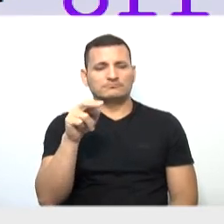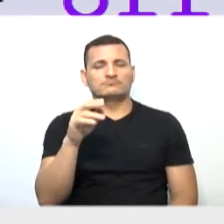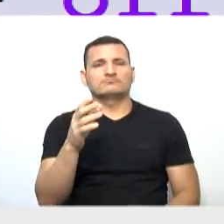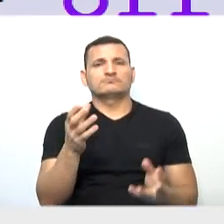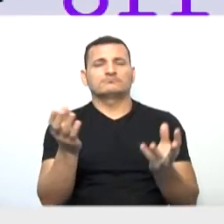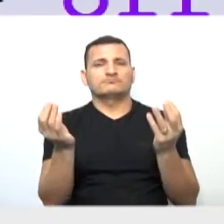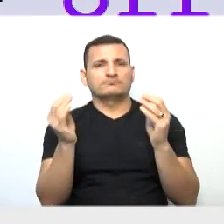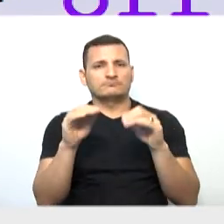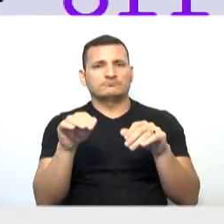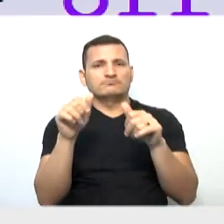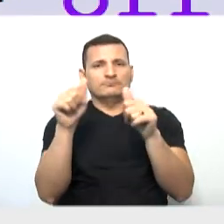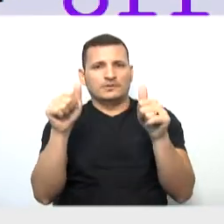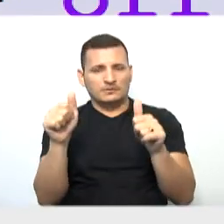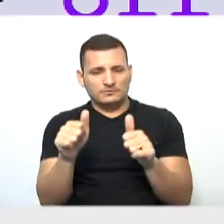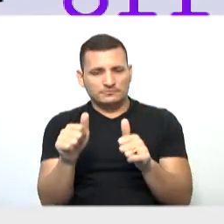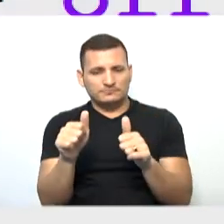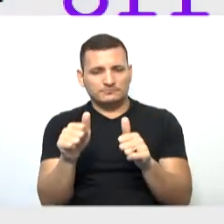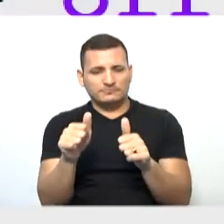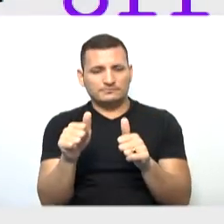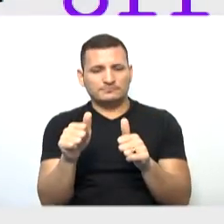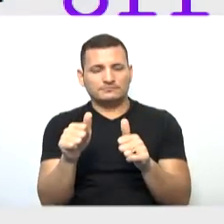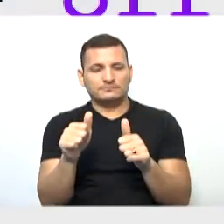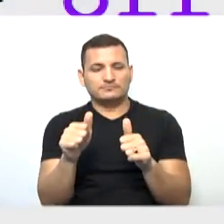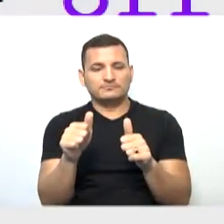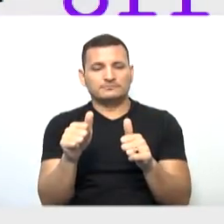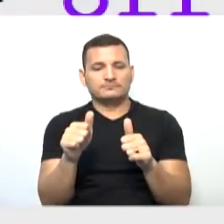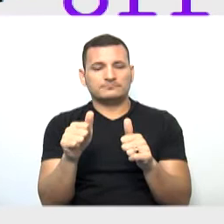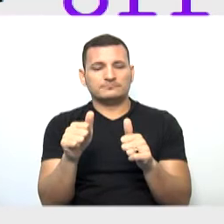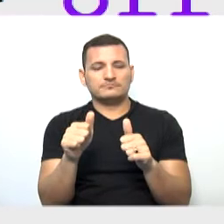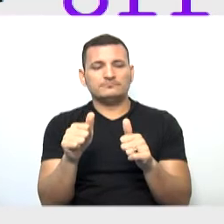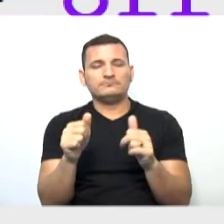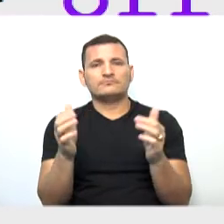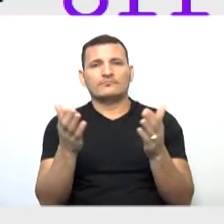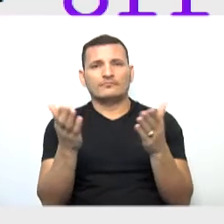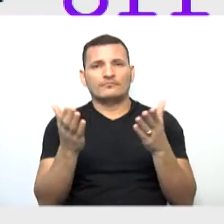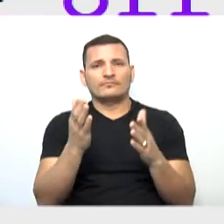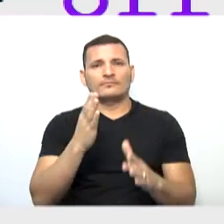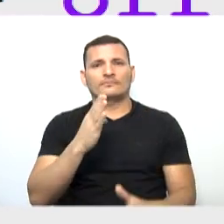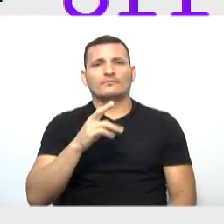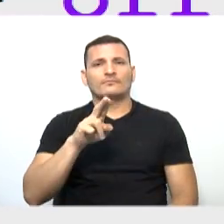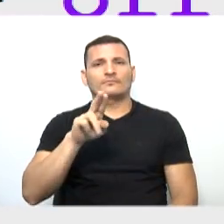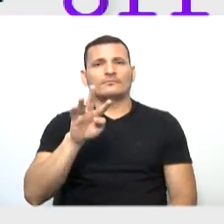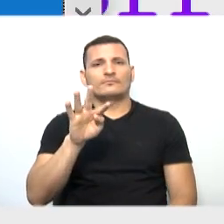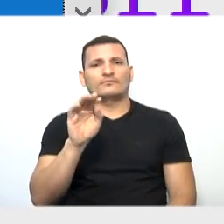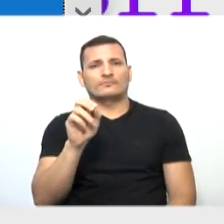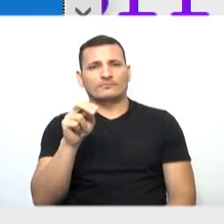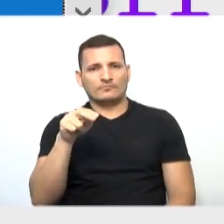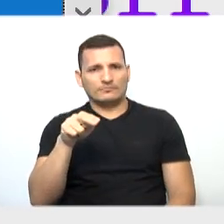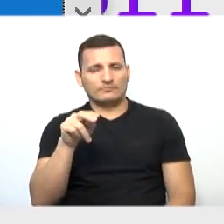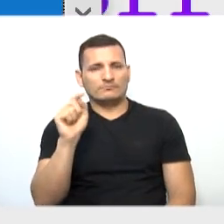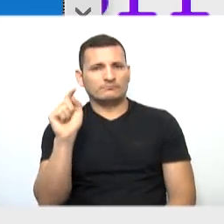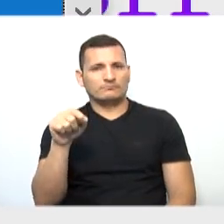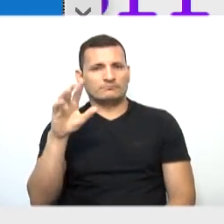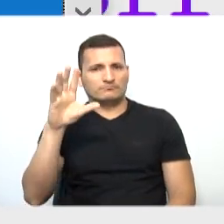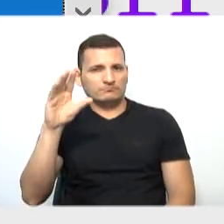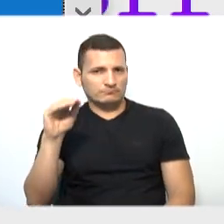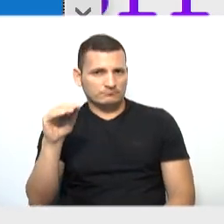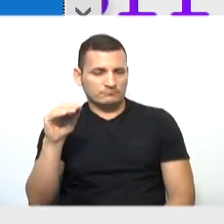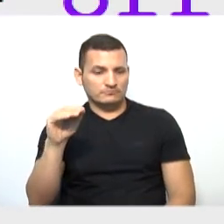lâmpada, que ela vai ficar no meio entre os botões, e agora eu vou inserir o botão de desligar.